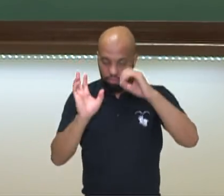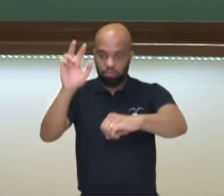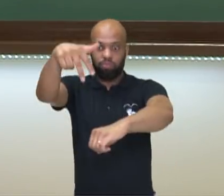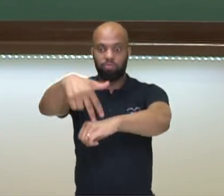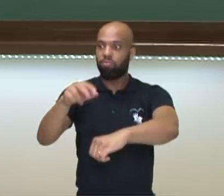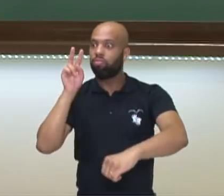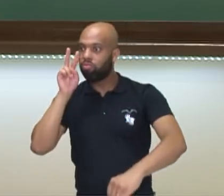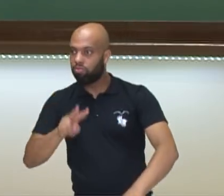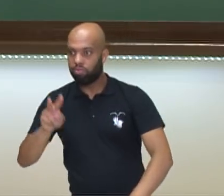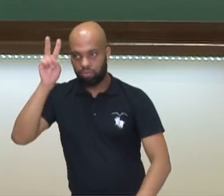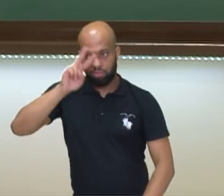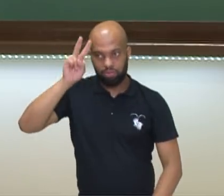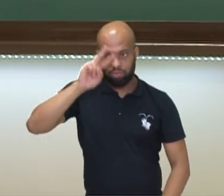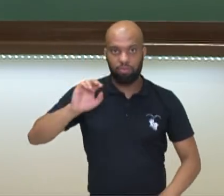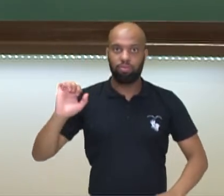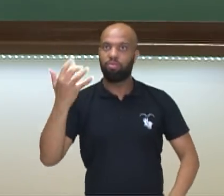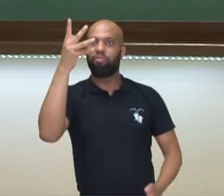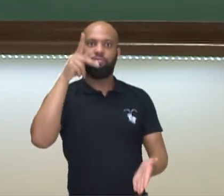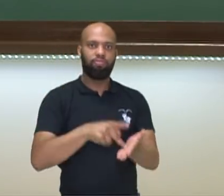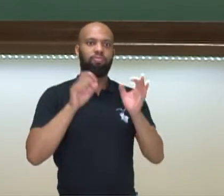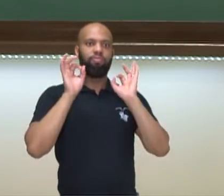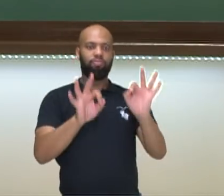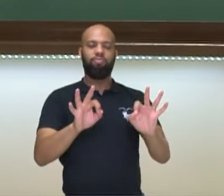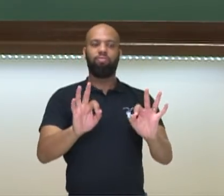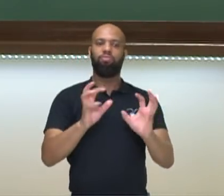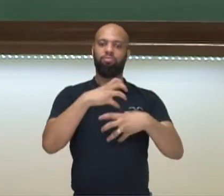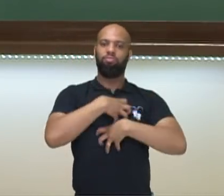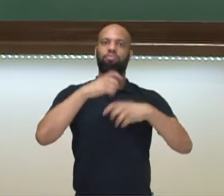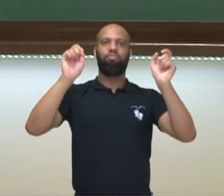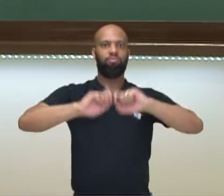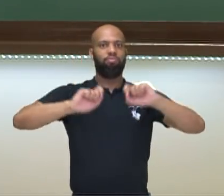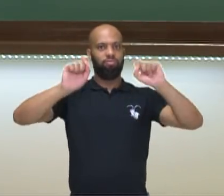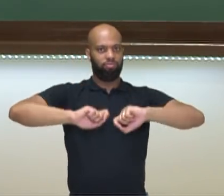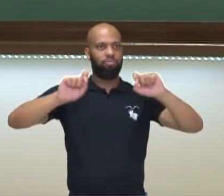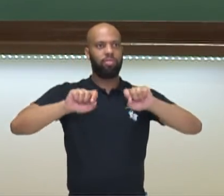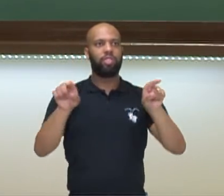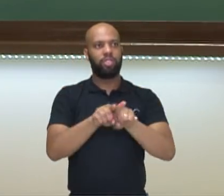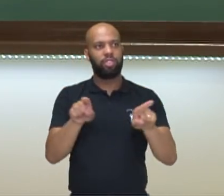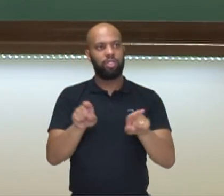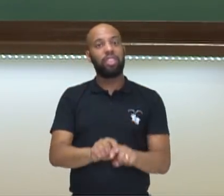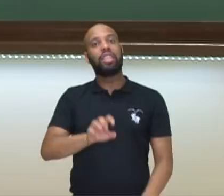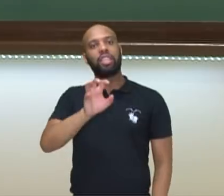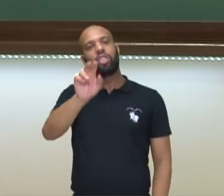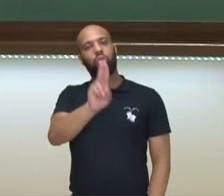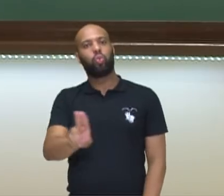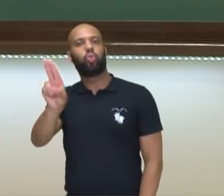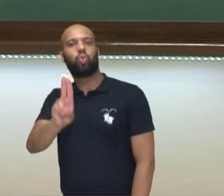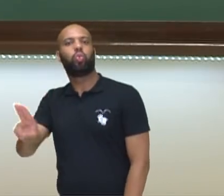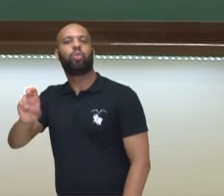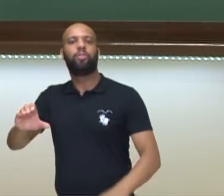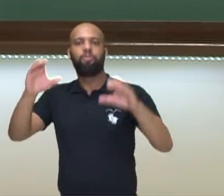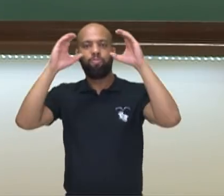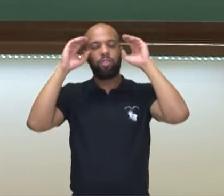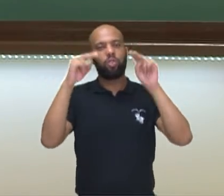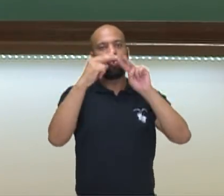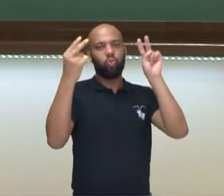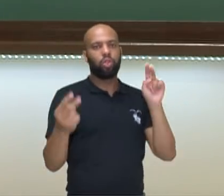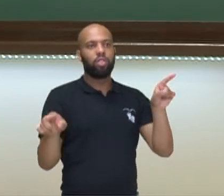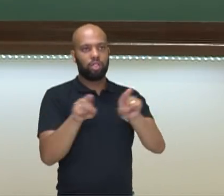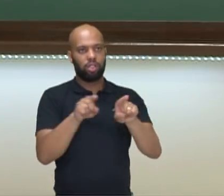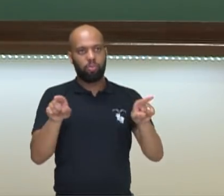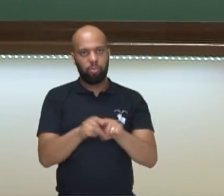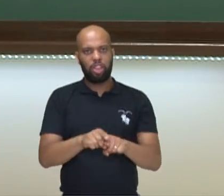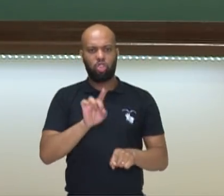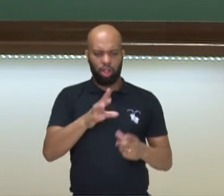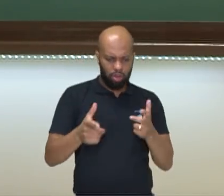aconteceu, certo? Para contar a história diretamente lá no local. Então esse é um dos usos da realidade virtual fora